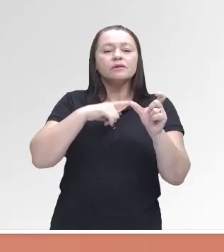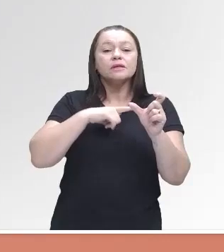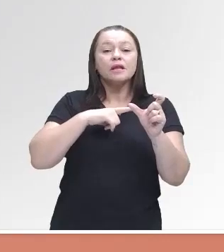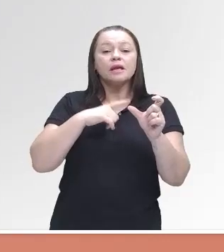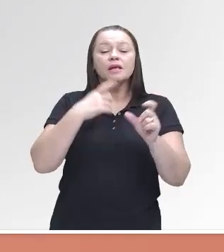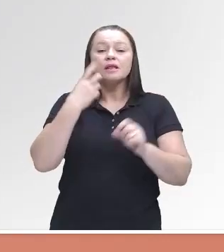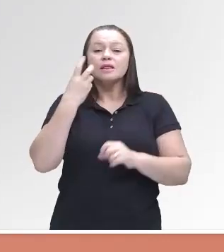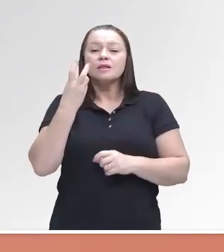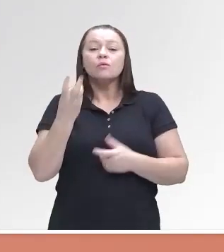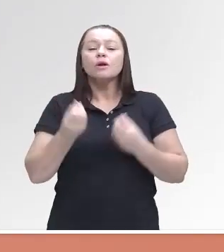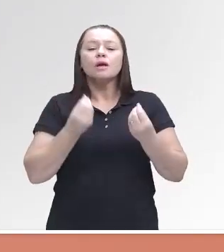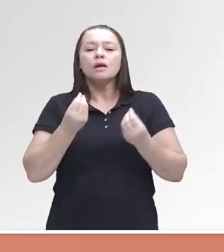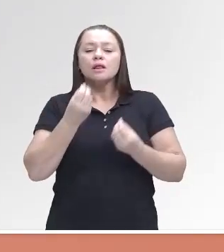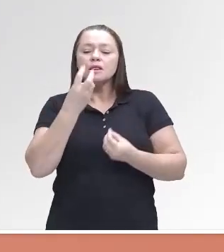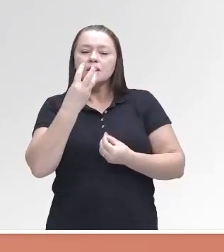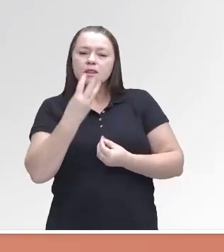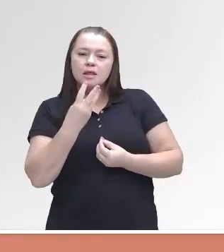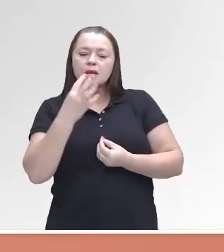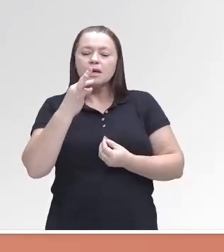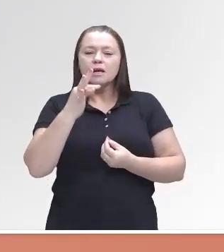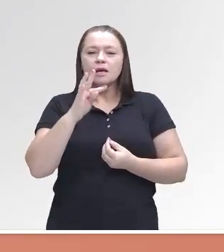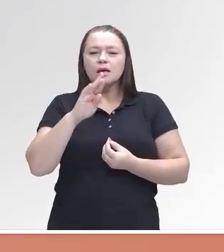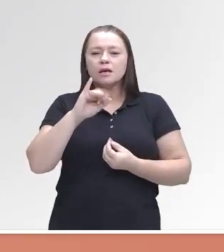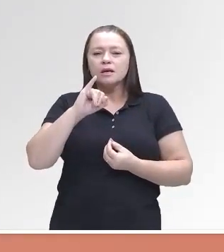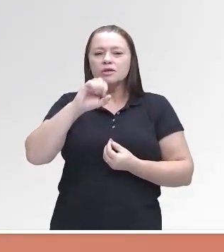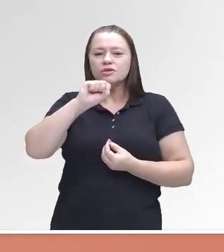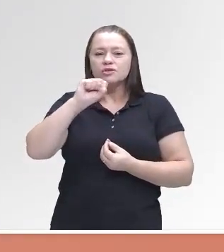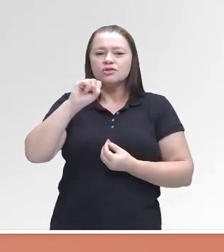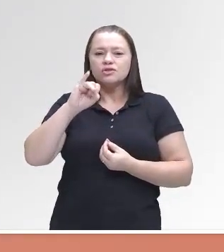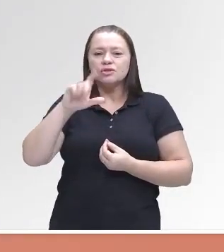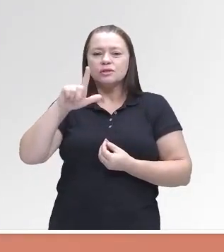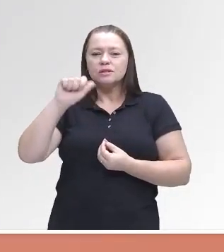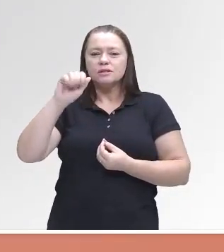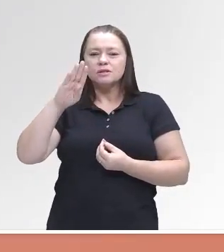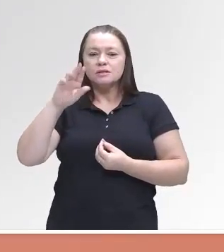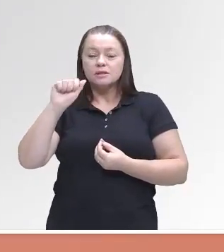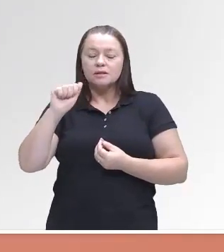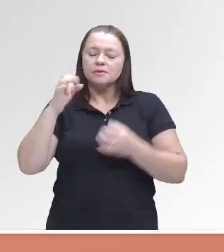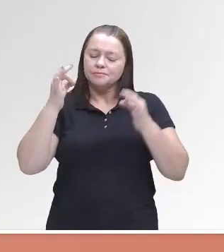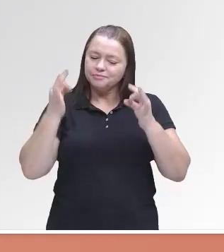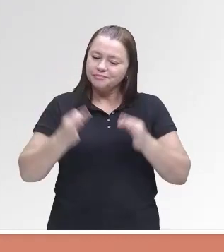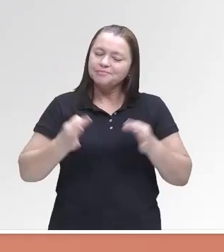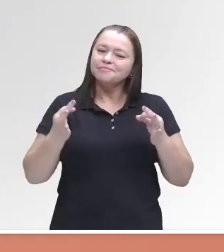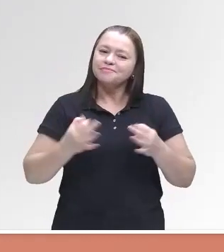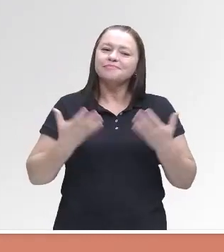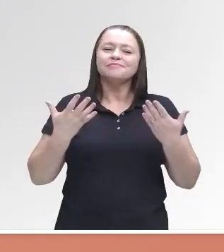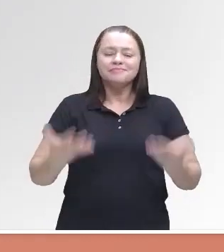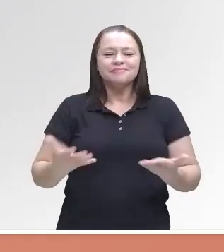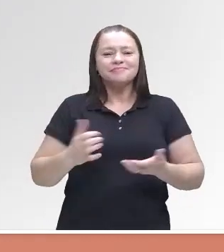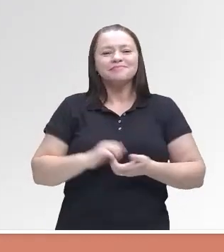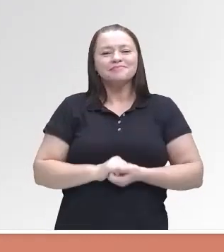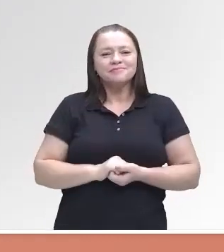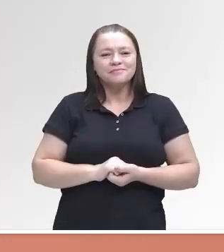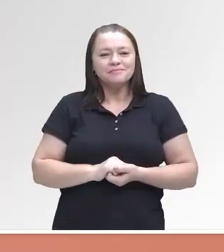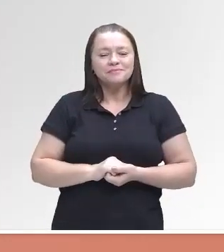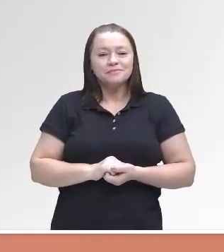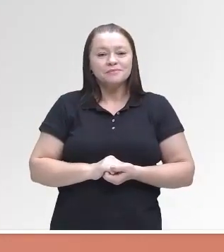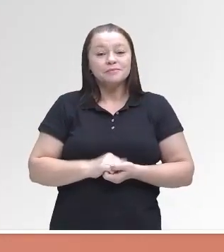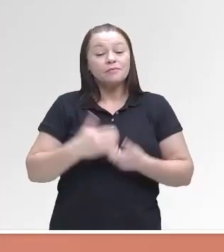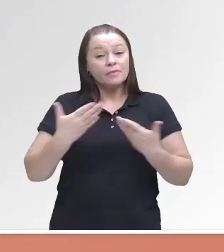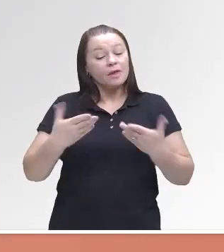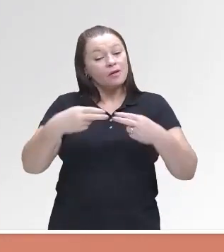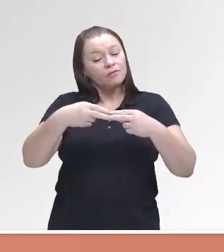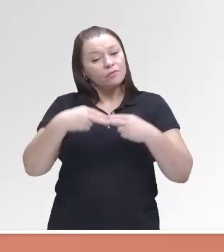palavras que possuem na sua escrita 3 sílabas. É isso aí. Por isso que